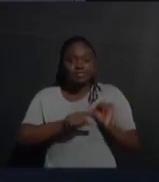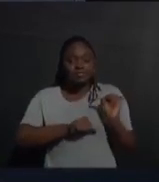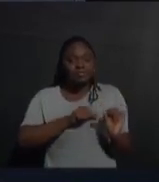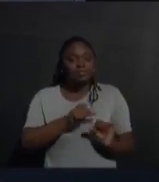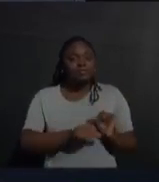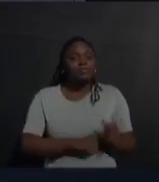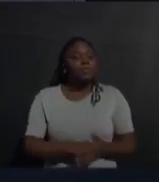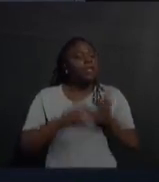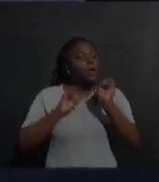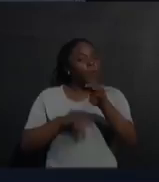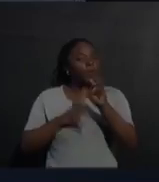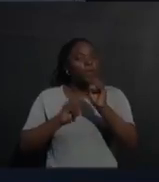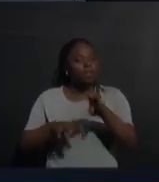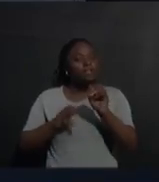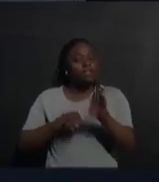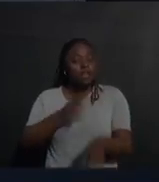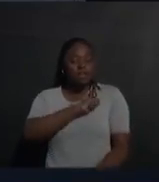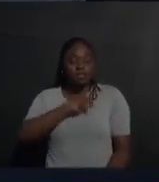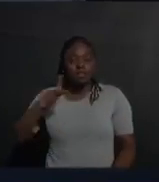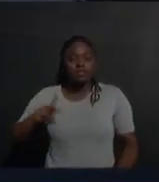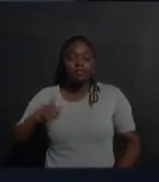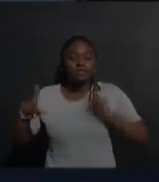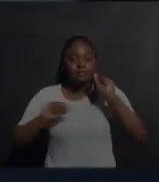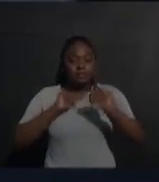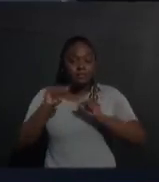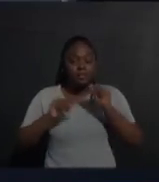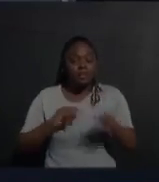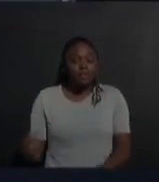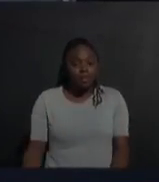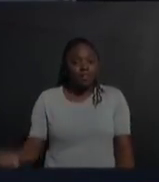Mudar de vida. O ensino dos apóstolos é